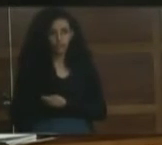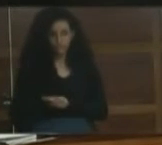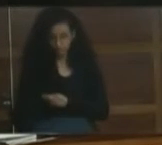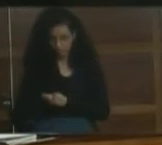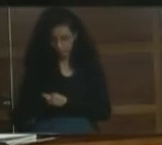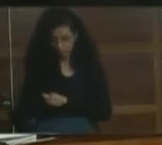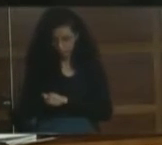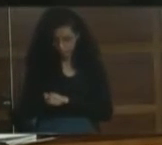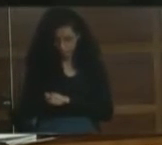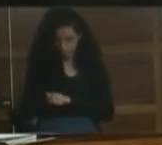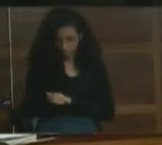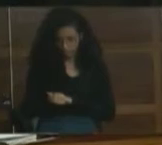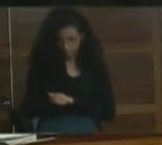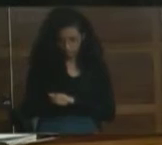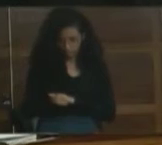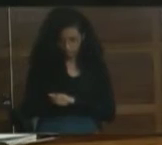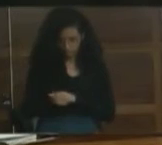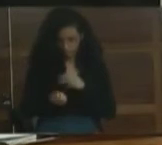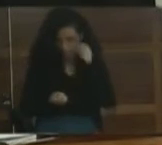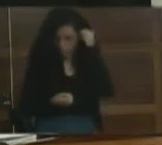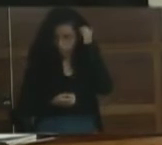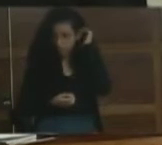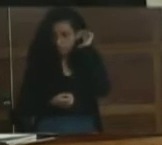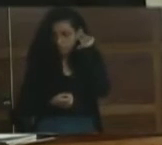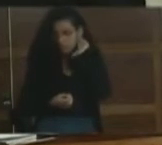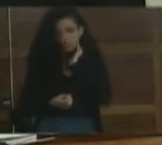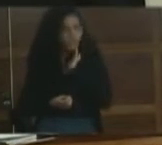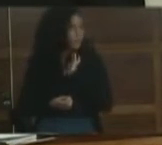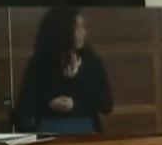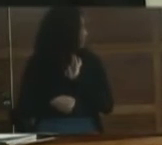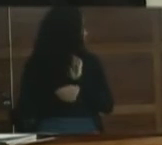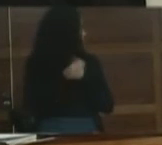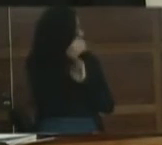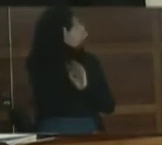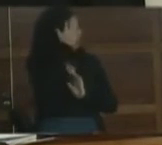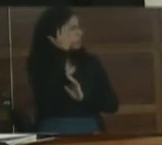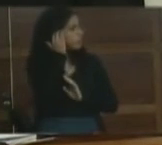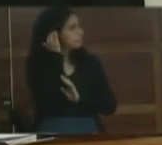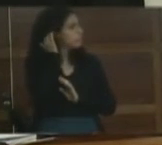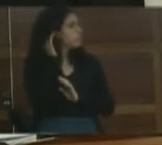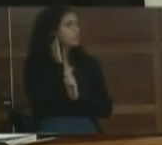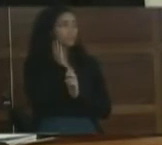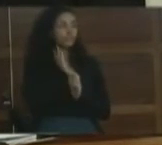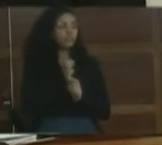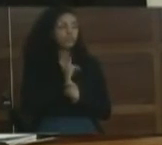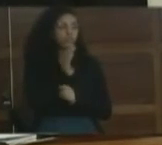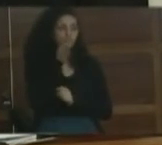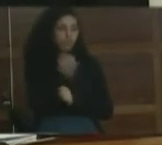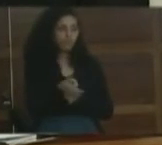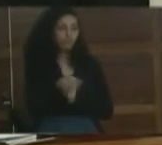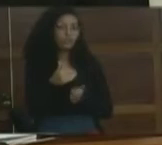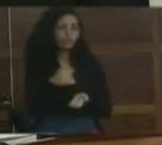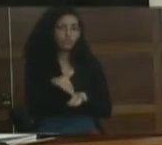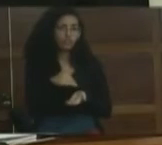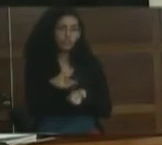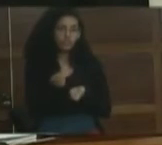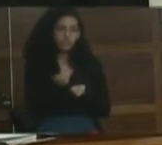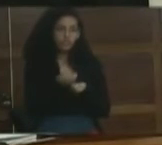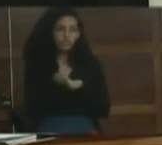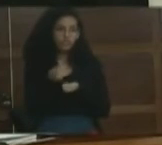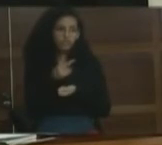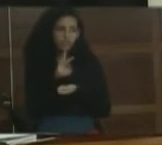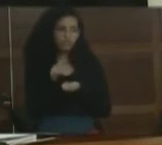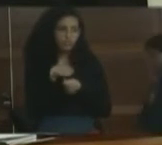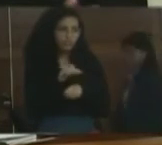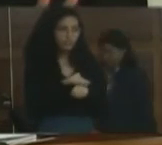só tentando recuperar dentro do que é é claro então tem certeza que você tá com secretário de menstruação vai